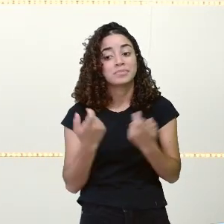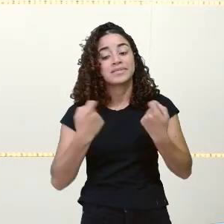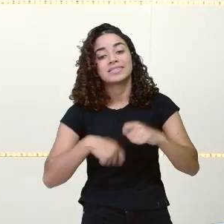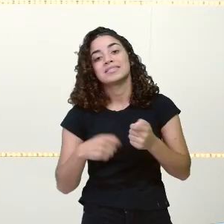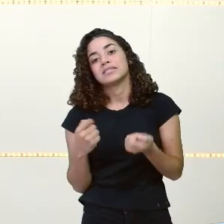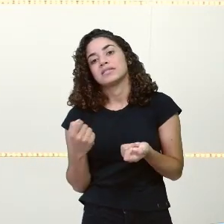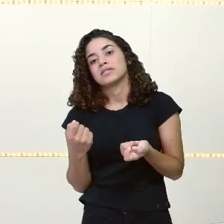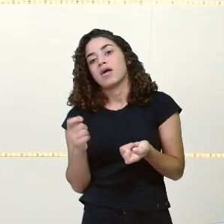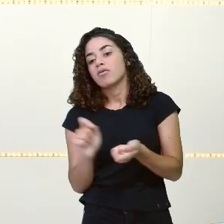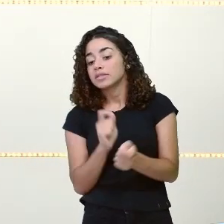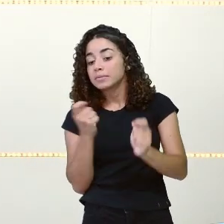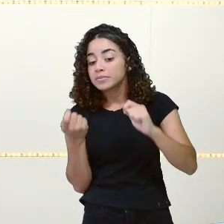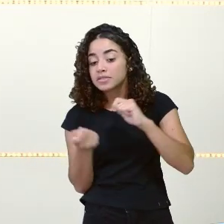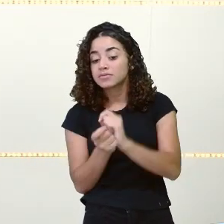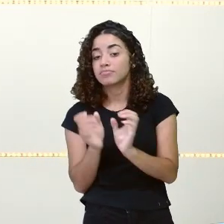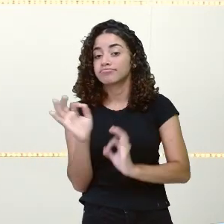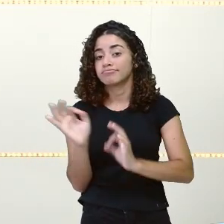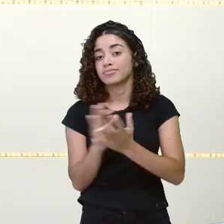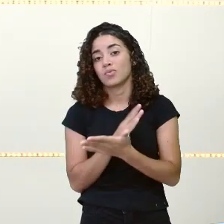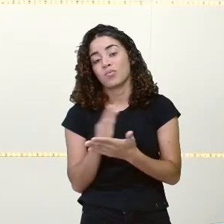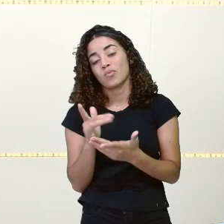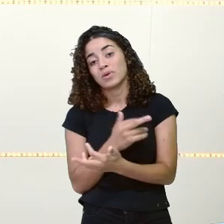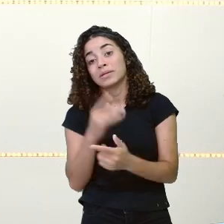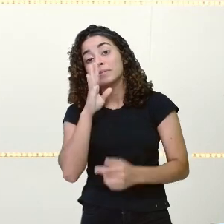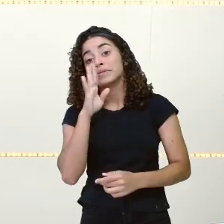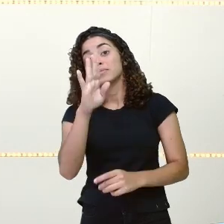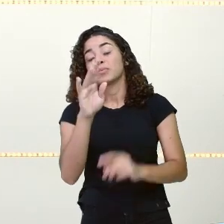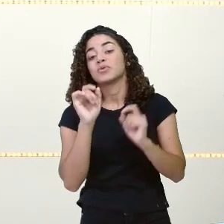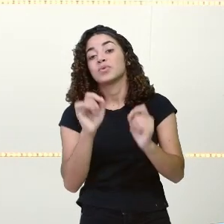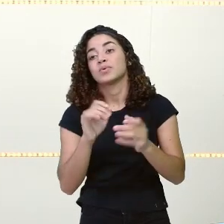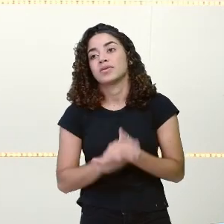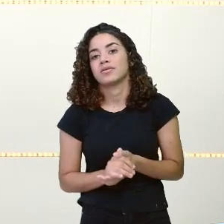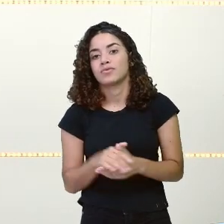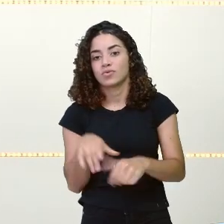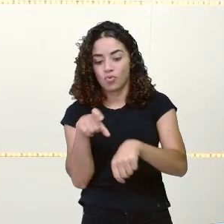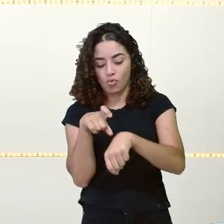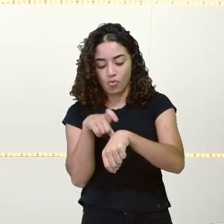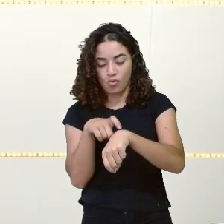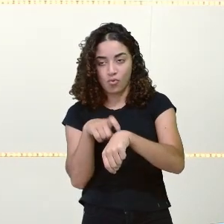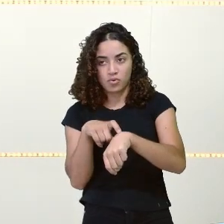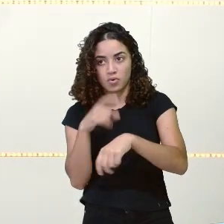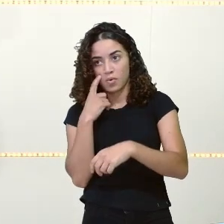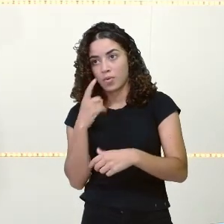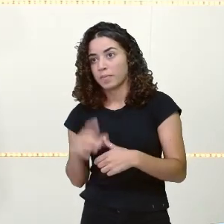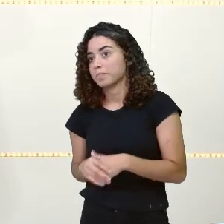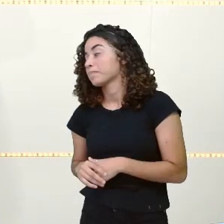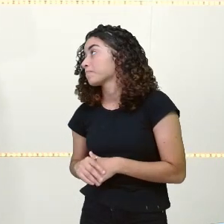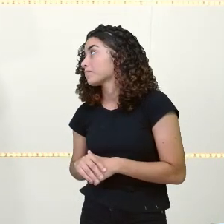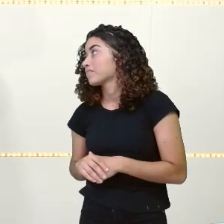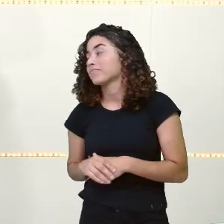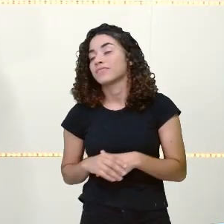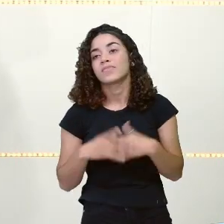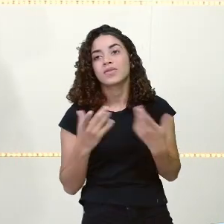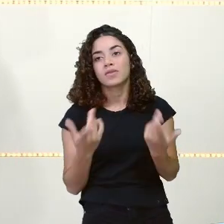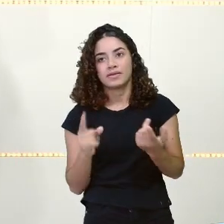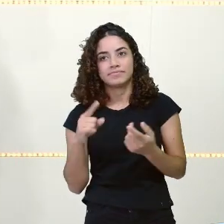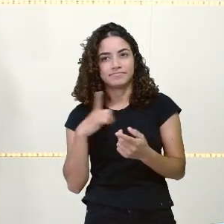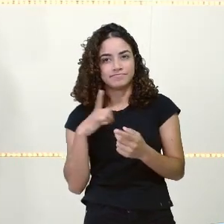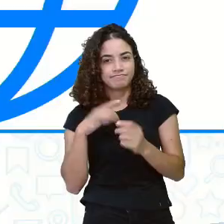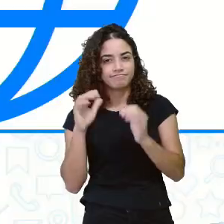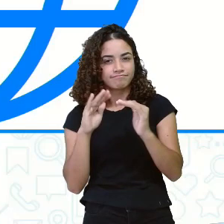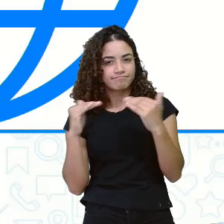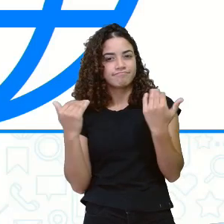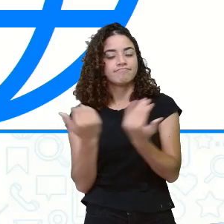algumas adaptações, principalmente em relação ao quê? A horário, a tempo. Então, foi realizada uma convenção